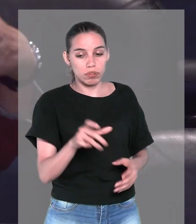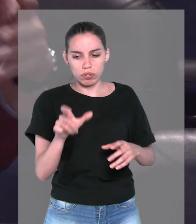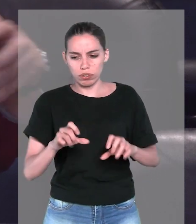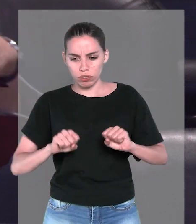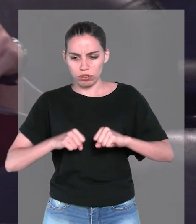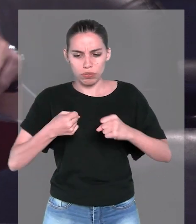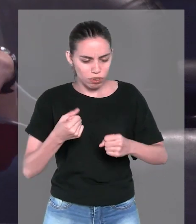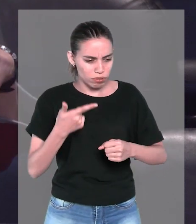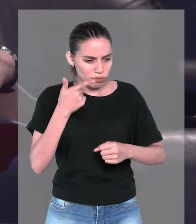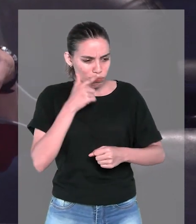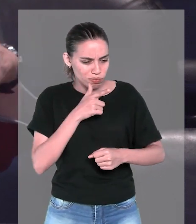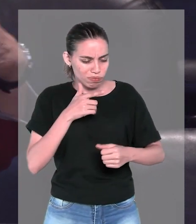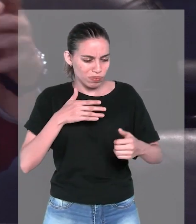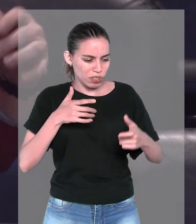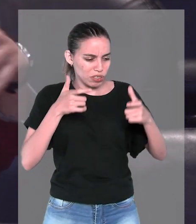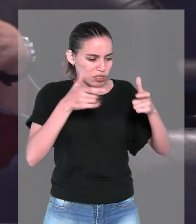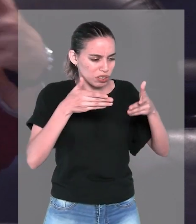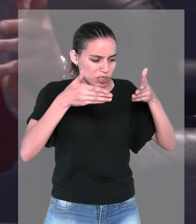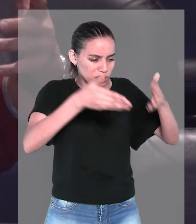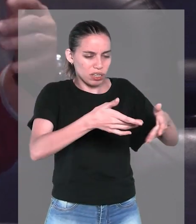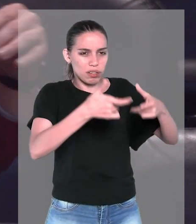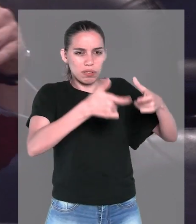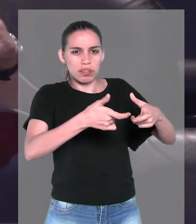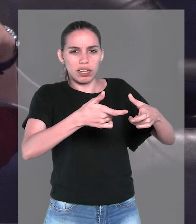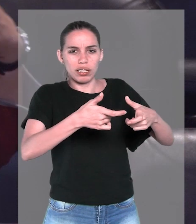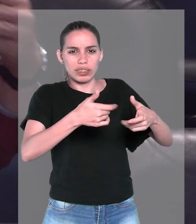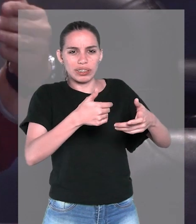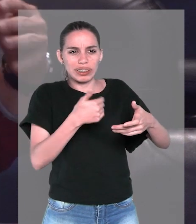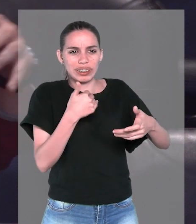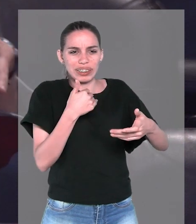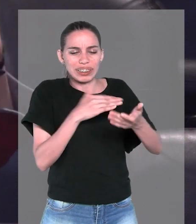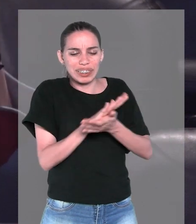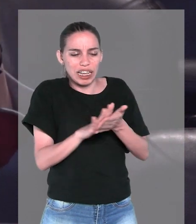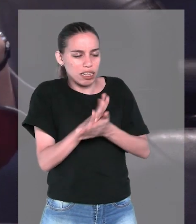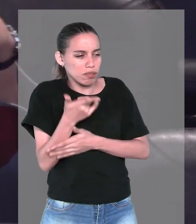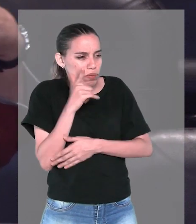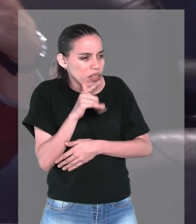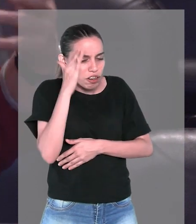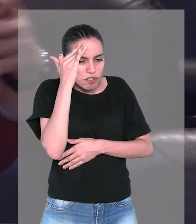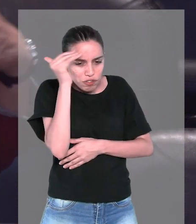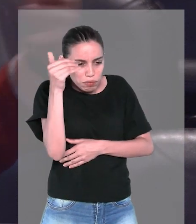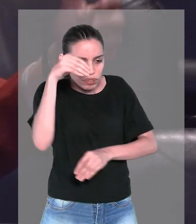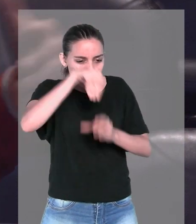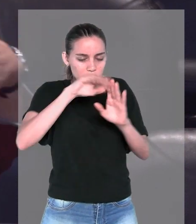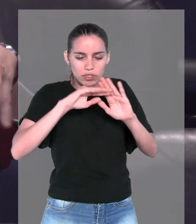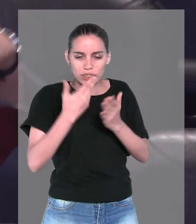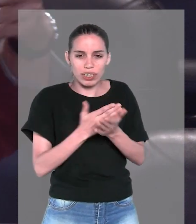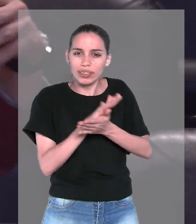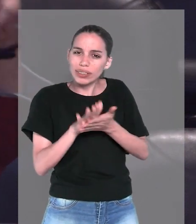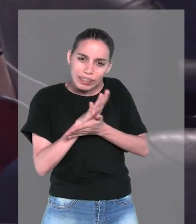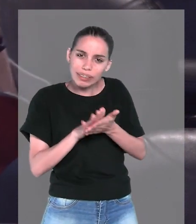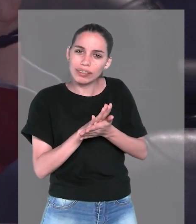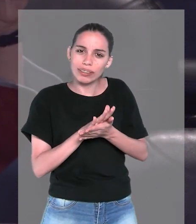pais começaram a ter como objetivo a ascensão social, a ascensão econômica, para passar a consumir, obviamente,